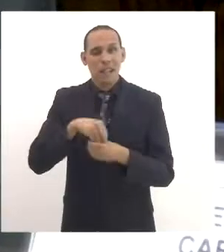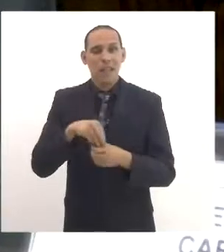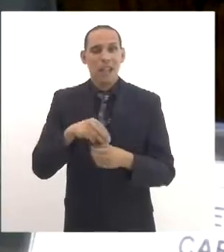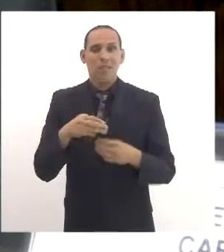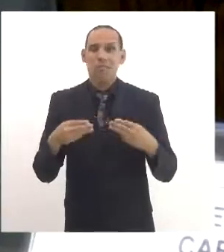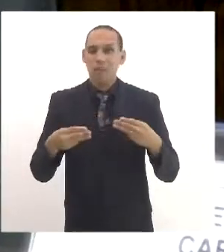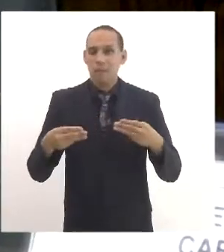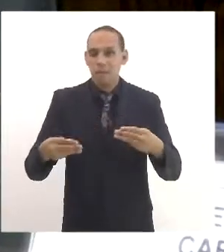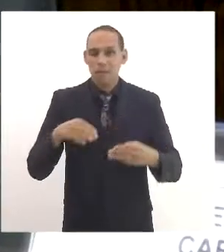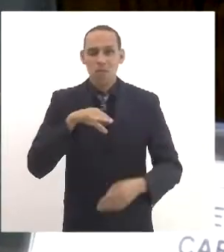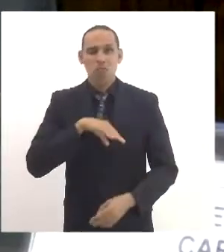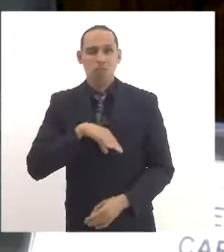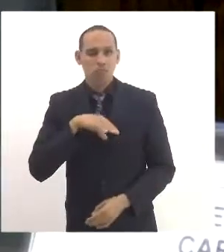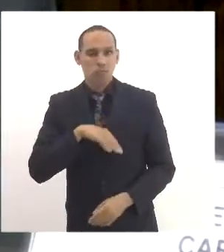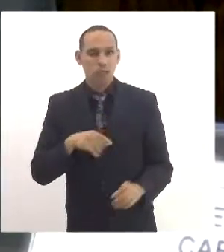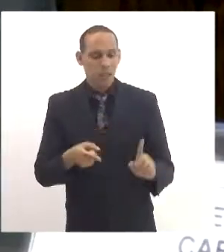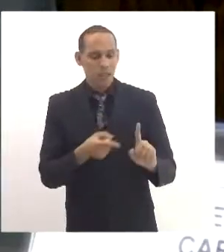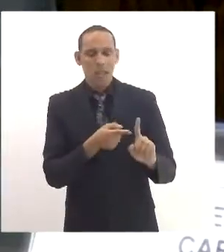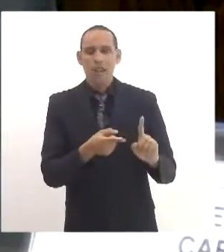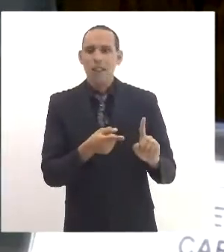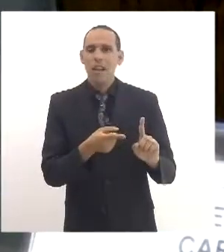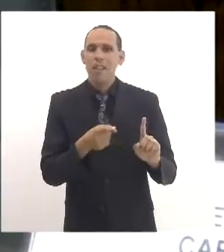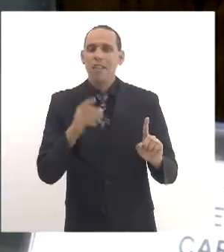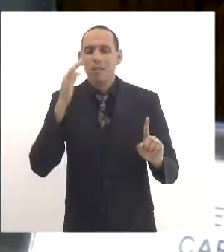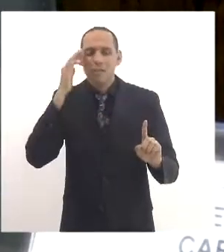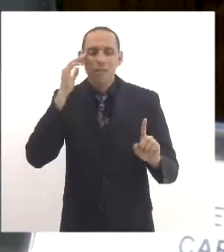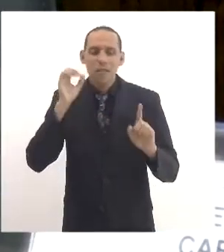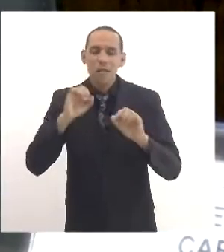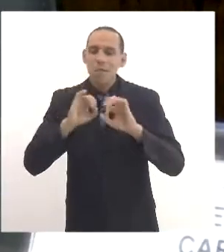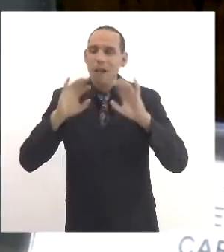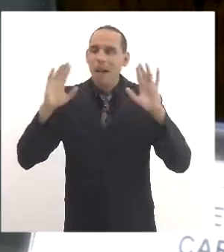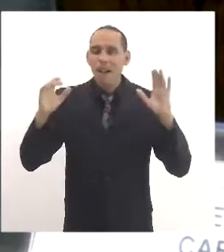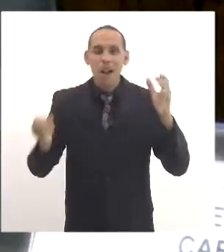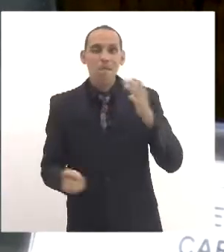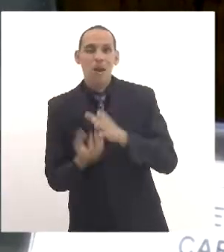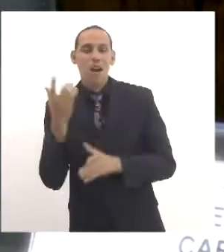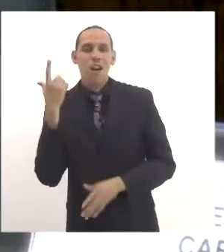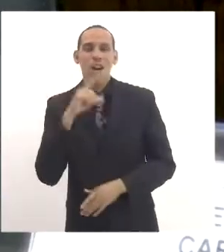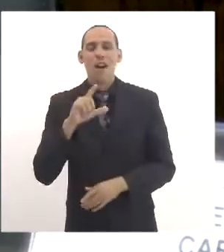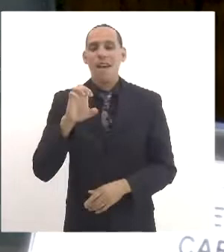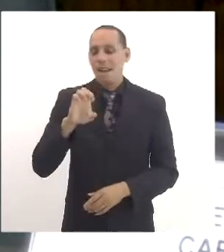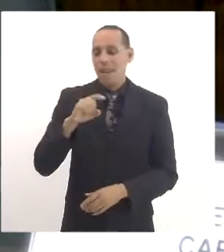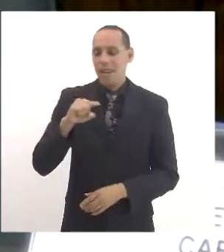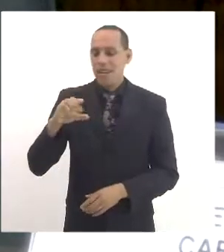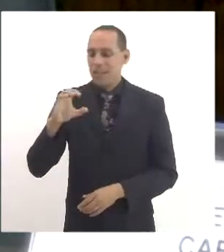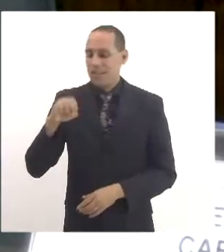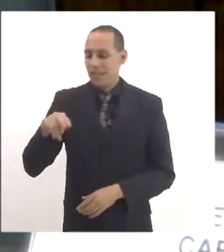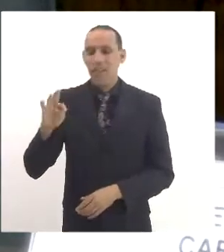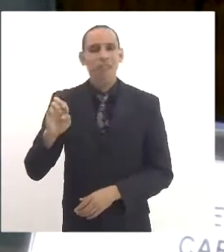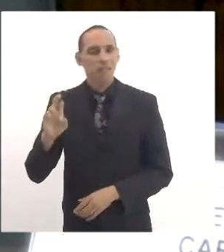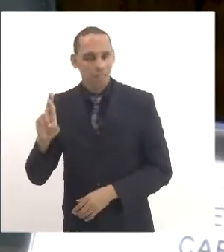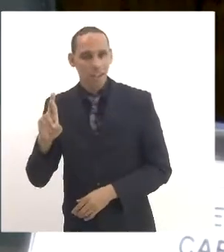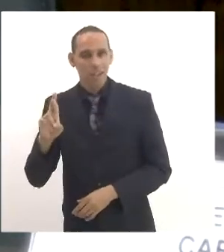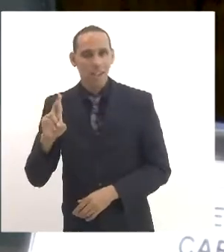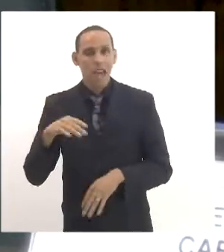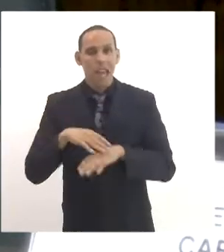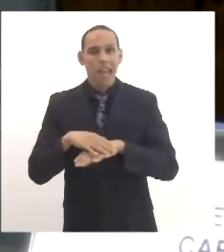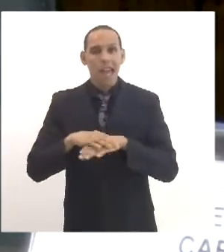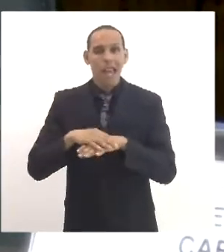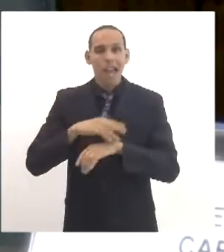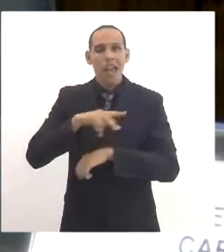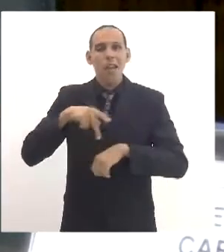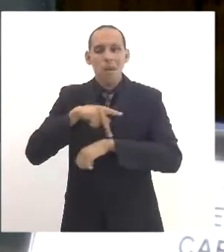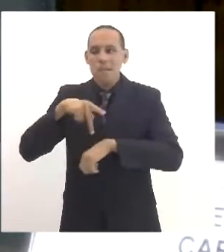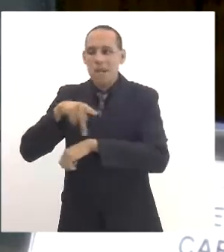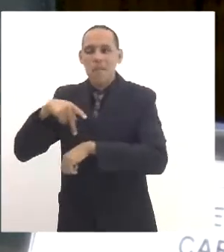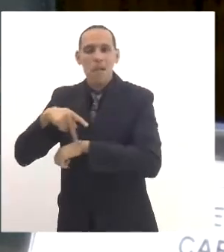conseguiu concretizar um antigo sonho, a criação do Air Center, uma rede internacional que reúne grupos de